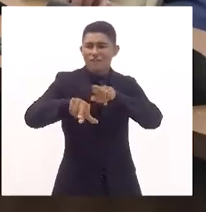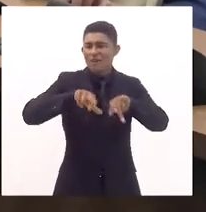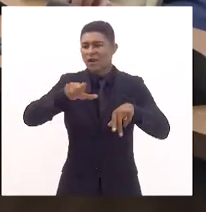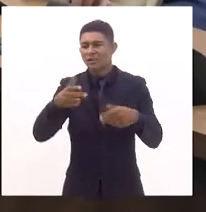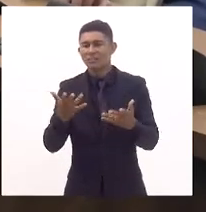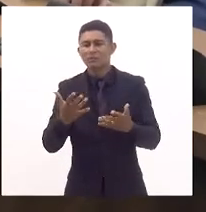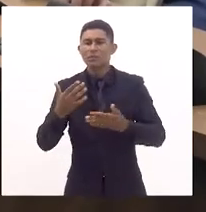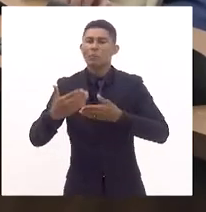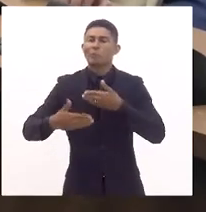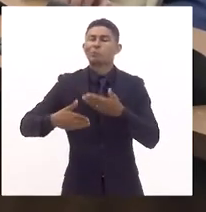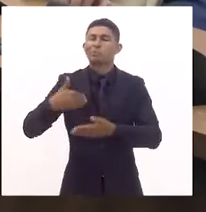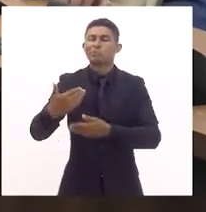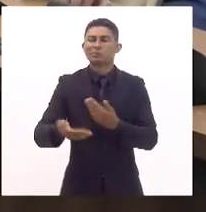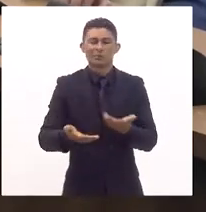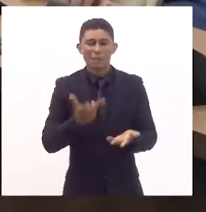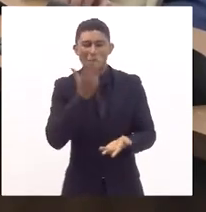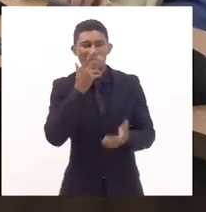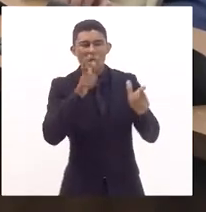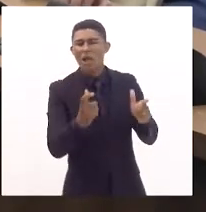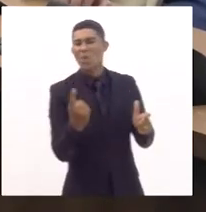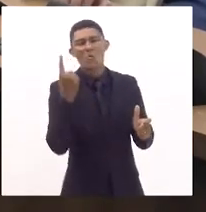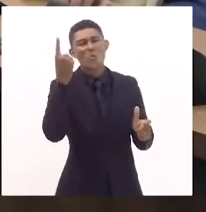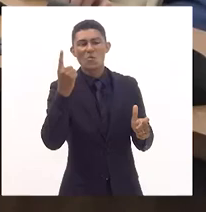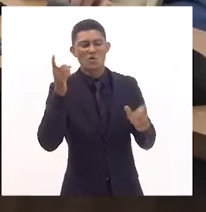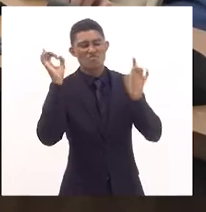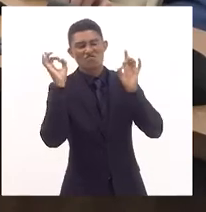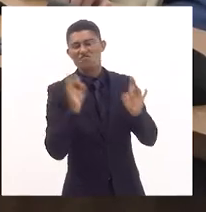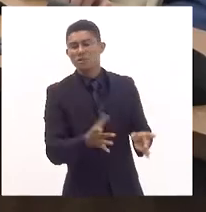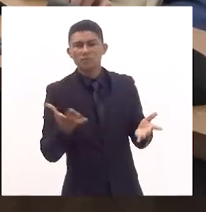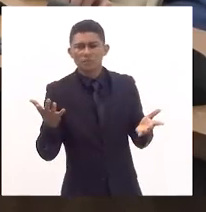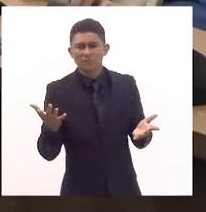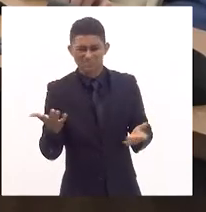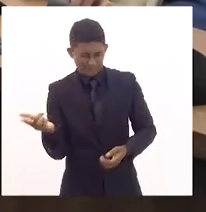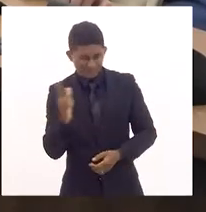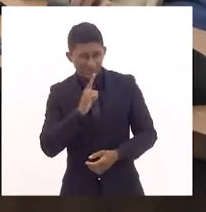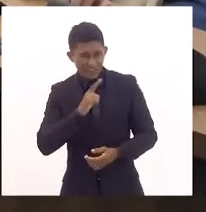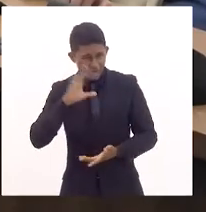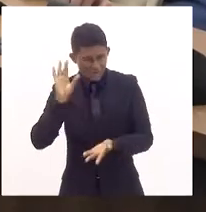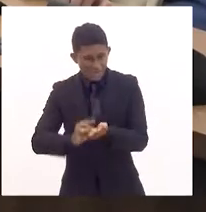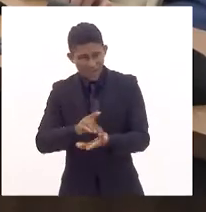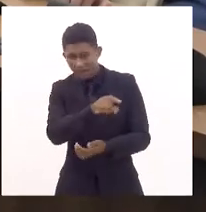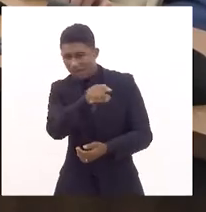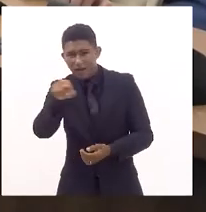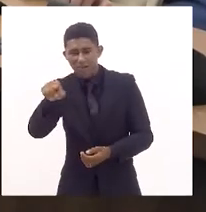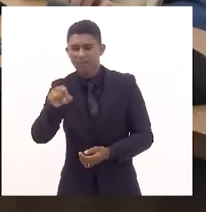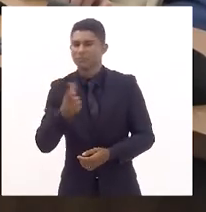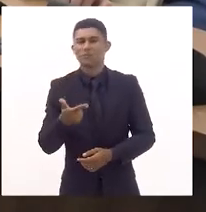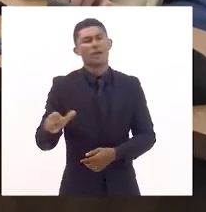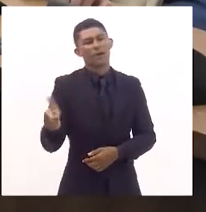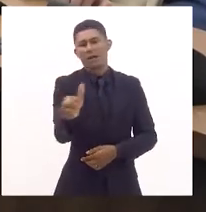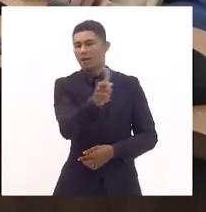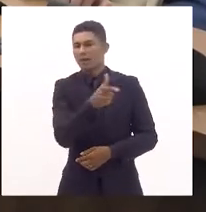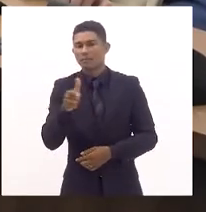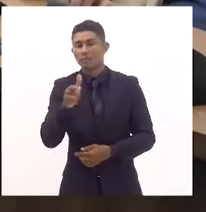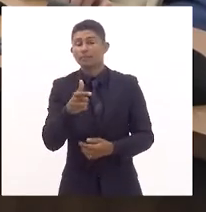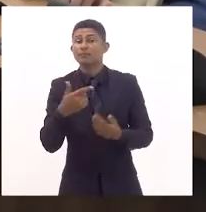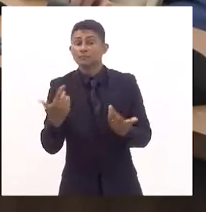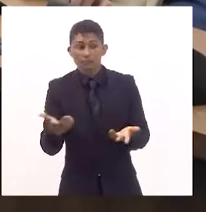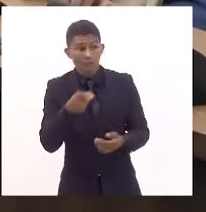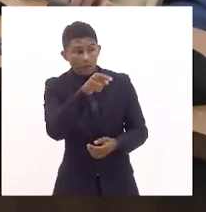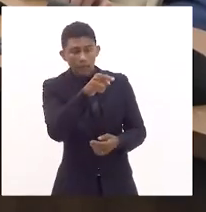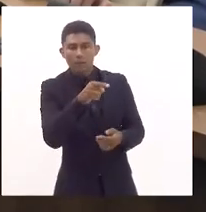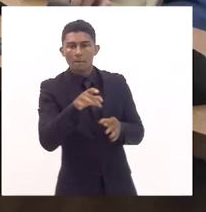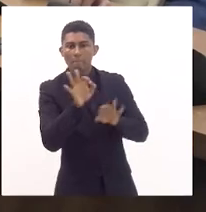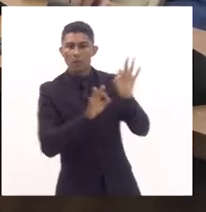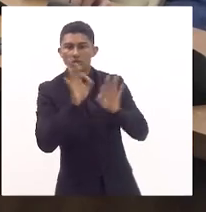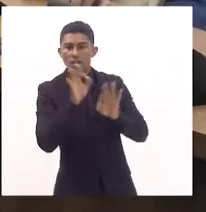para o mesmo saco de lixo. Não existe coleta seletiva alguma. E o resultado desse programa Favela Lixo